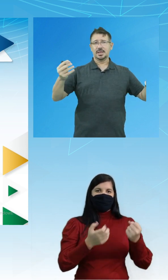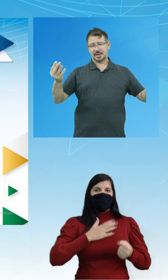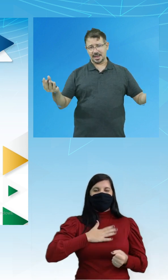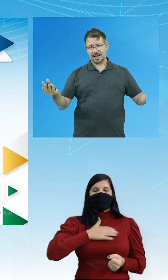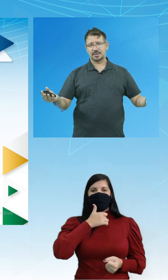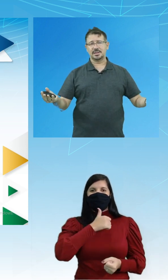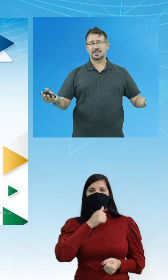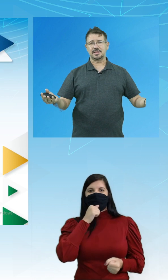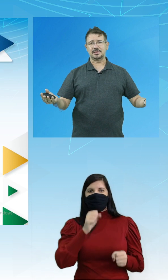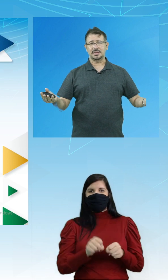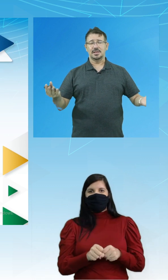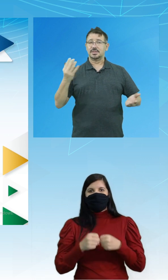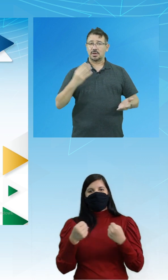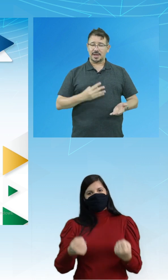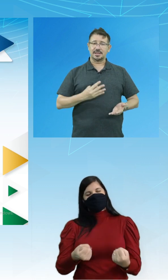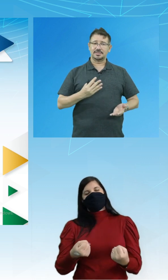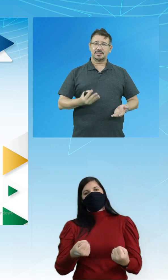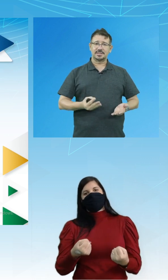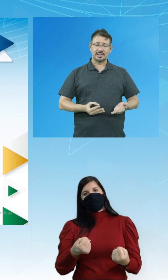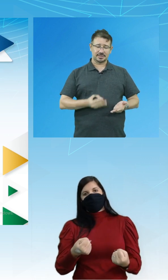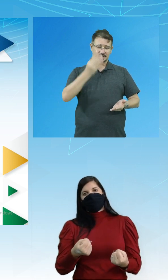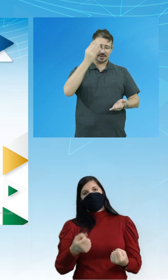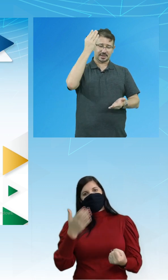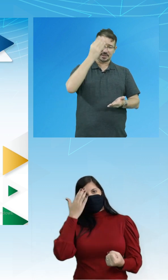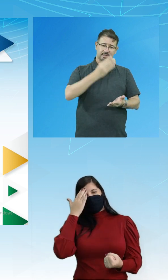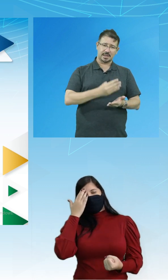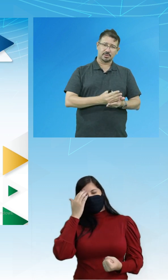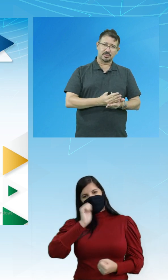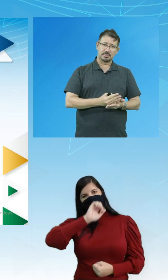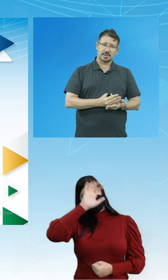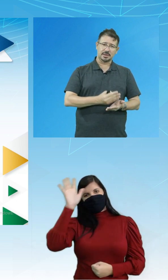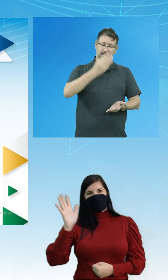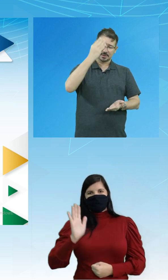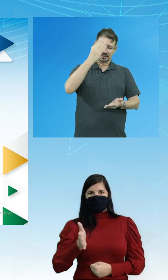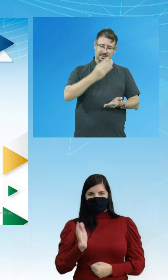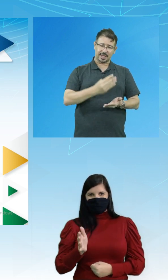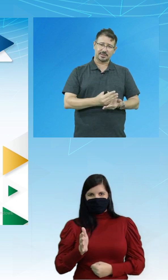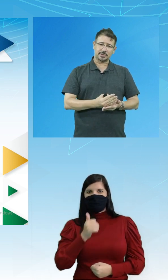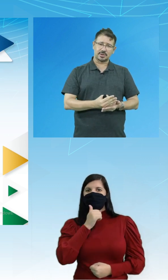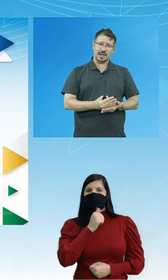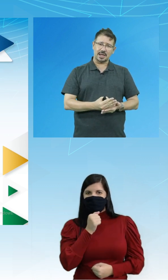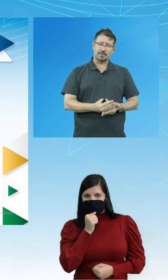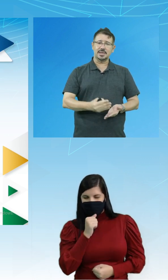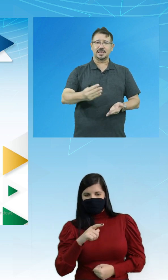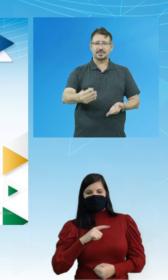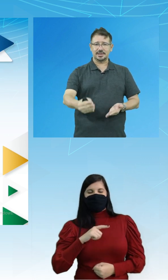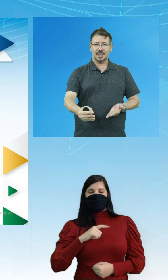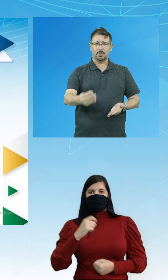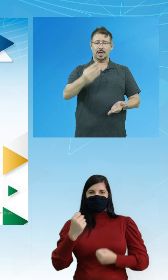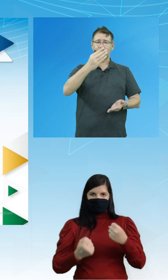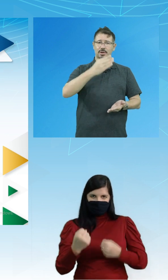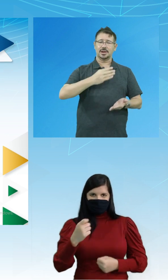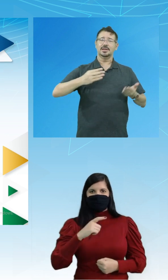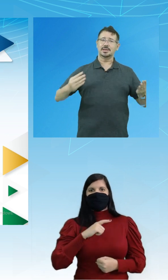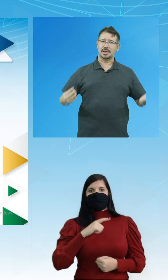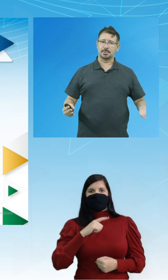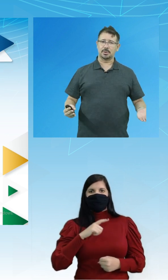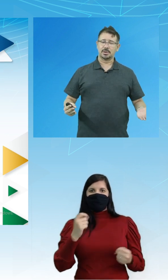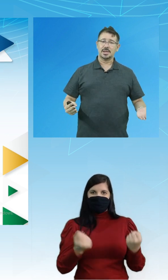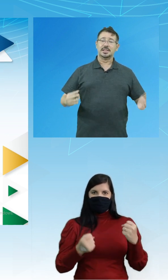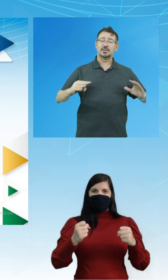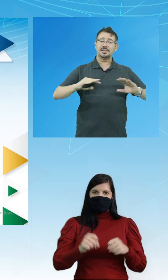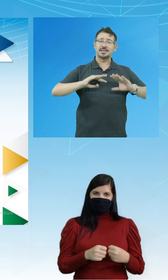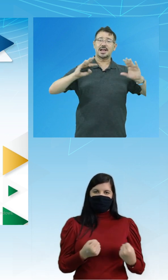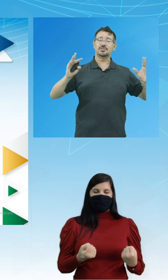quebrou, claro que entende-se, não há necessidade de dizer que temos uma mãe, tem-se um carro e que esse carro agora